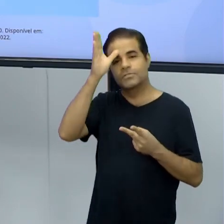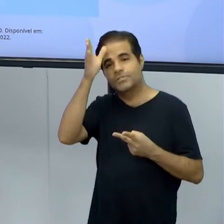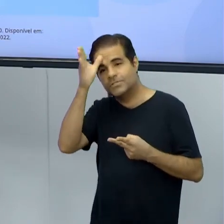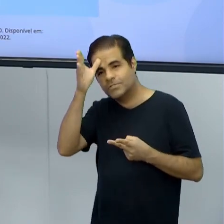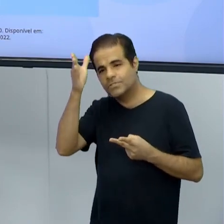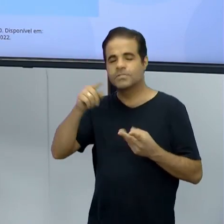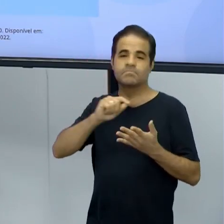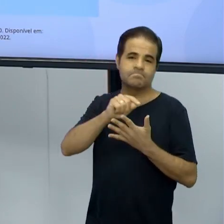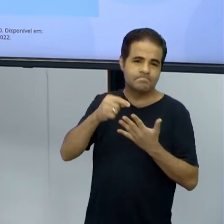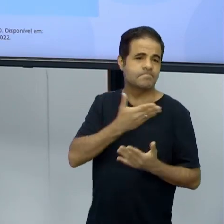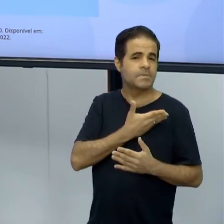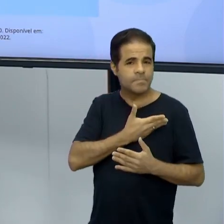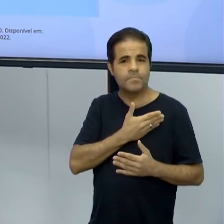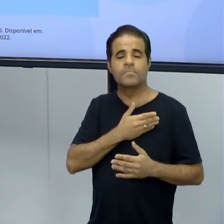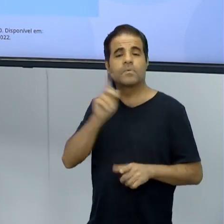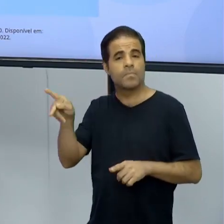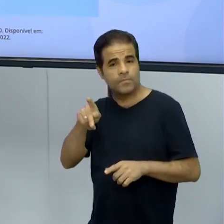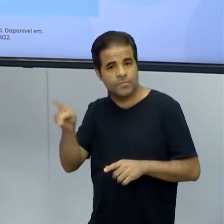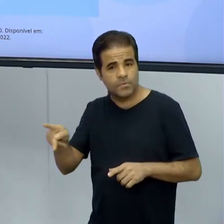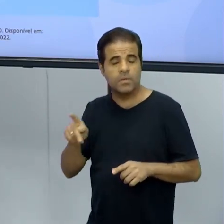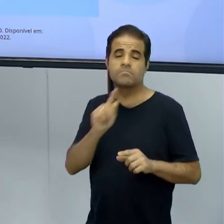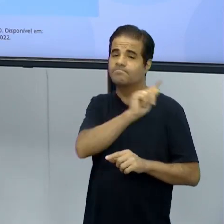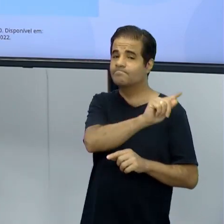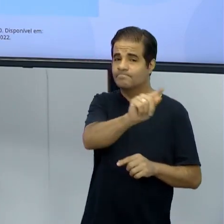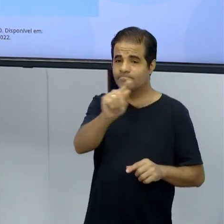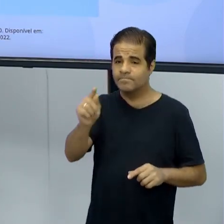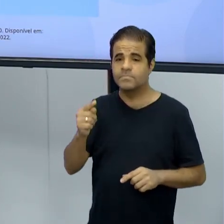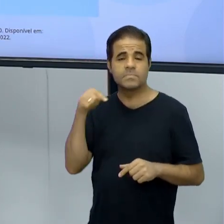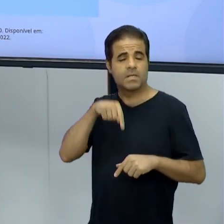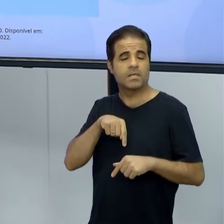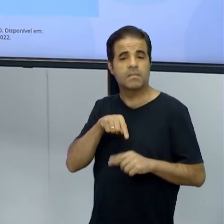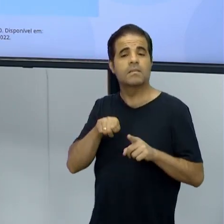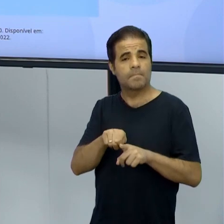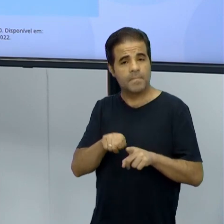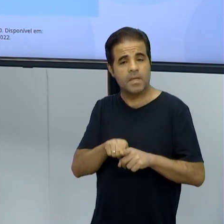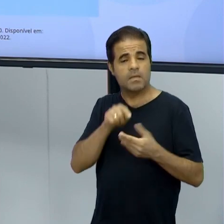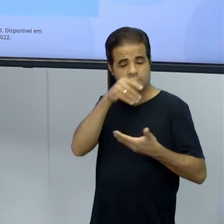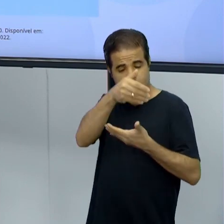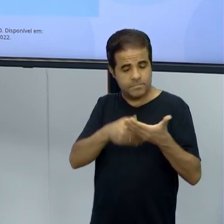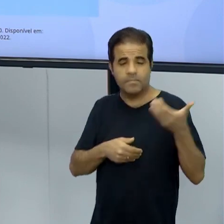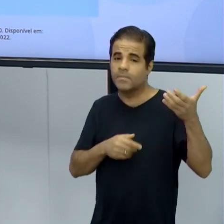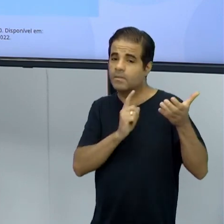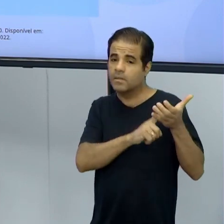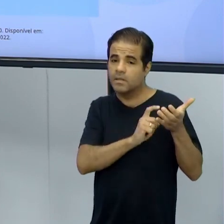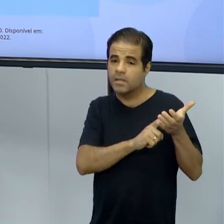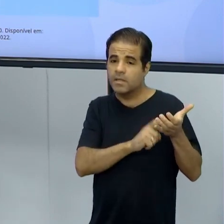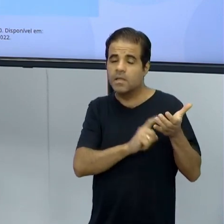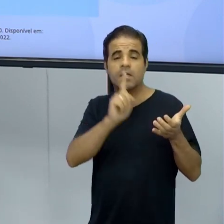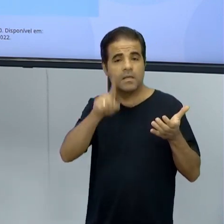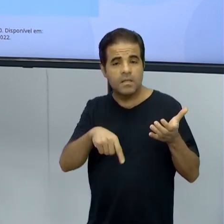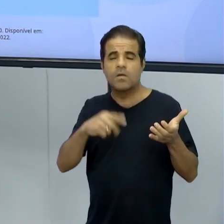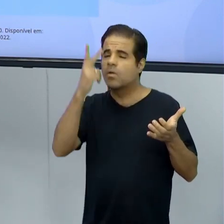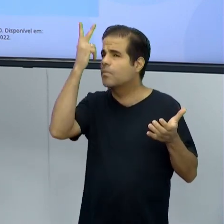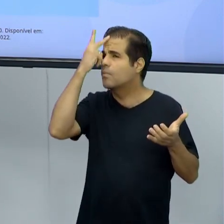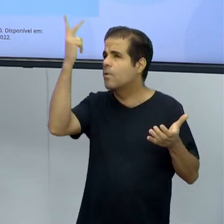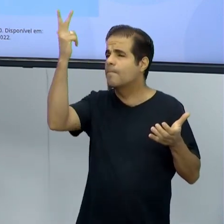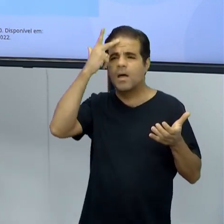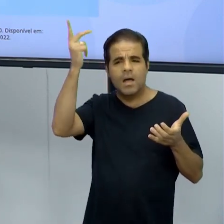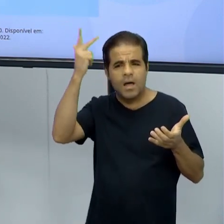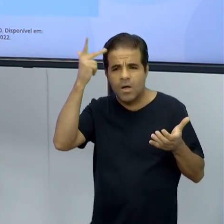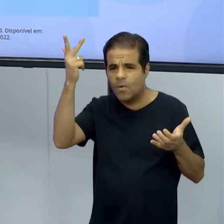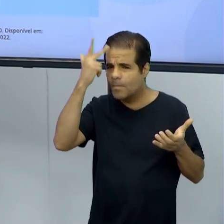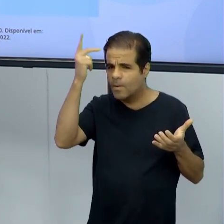com a titia, com o colega, com a professora, com o professor e estar aqui. Então, é super normal e não